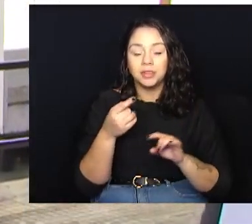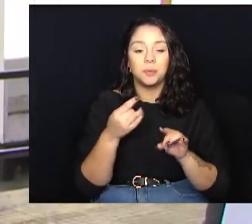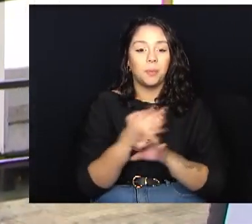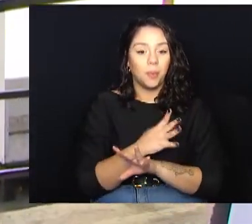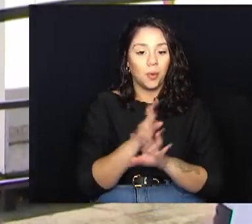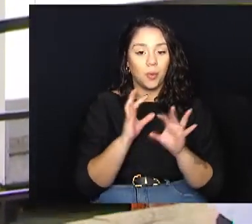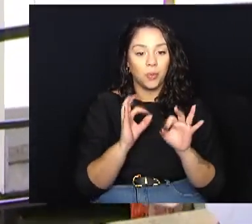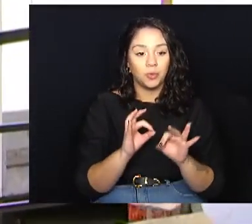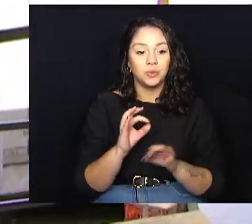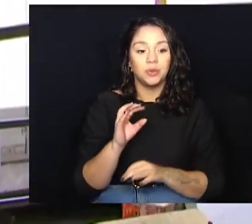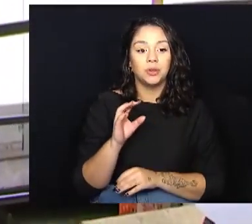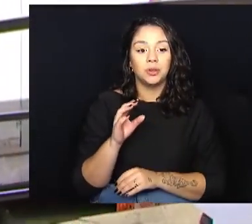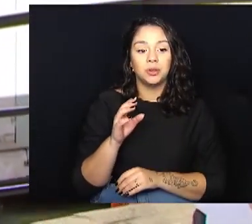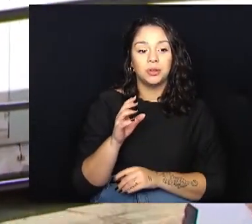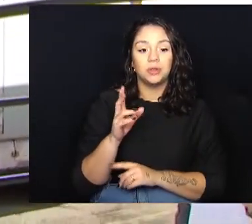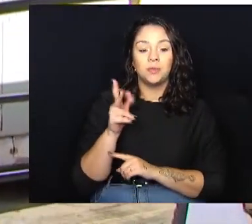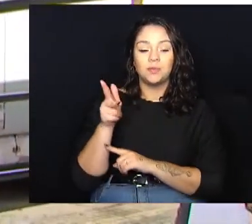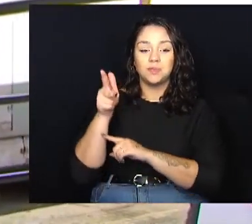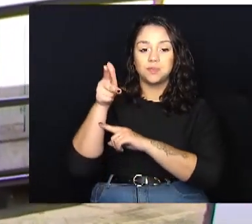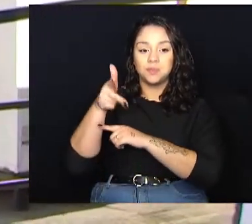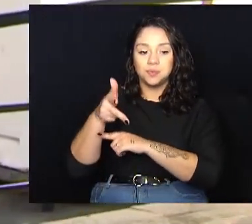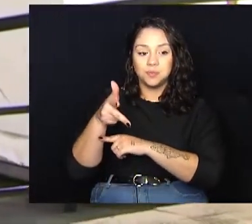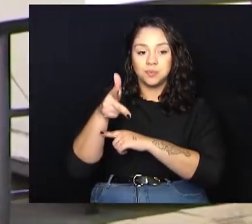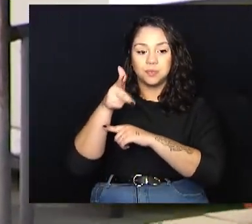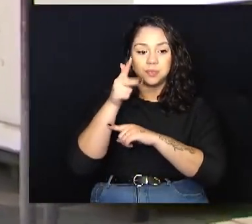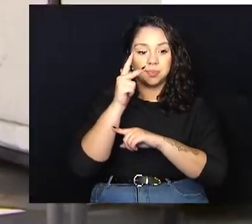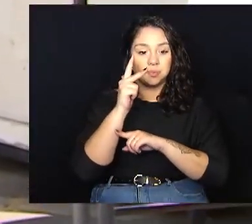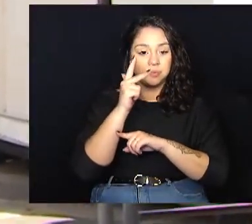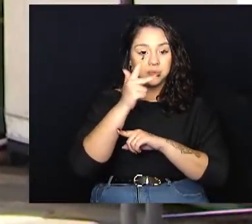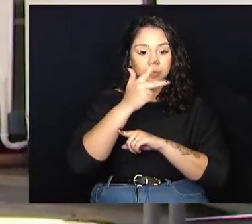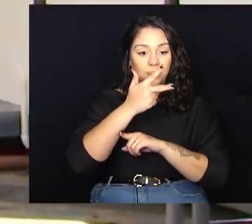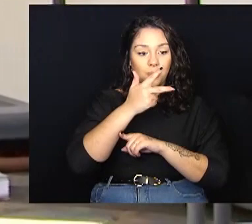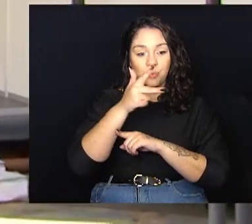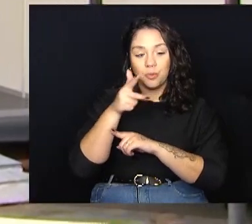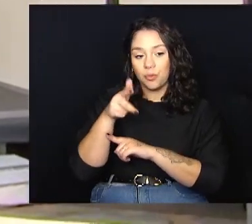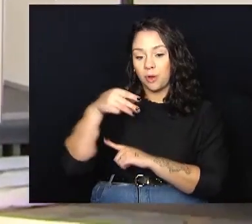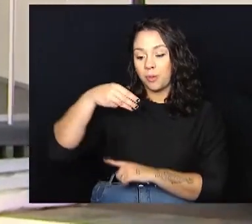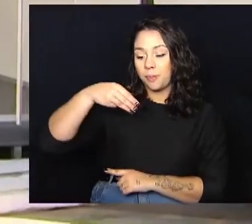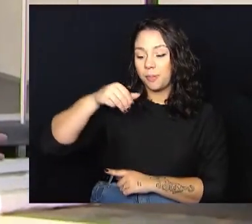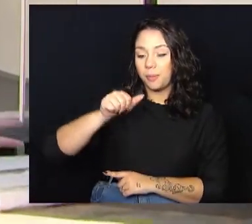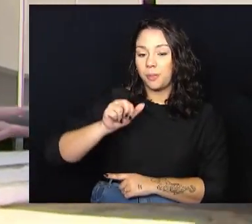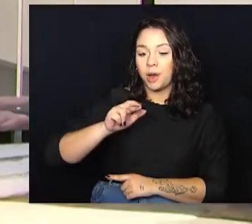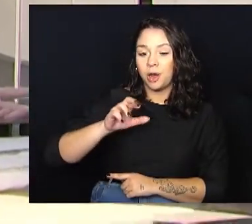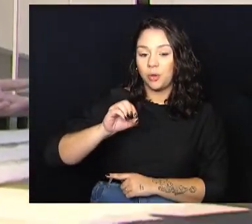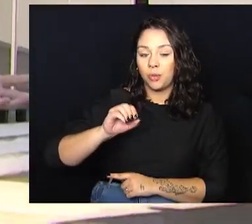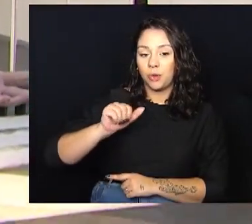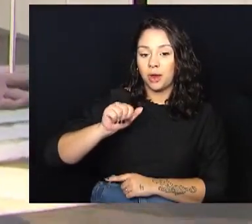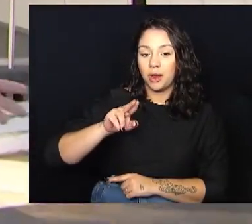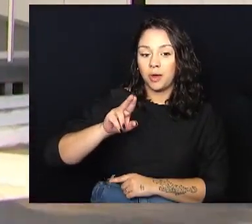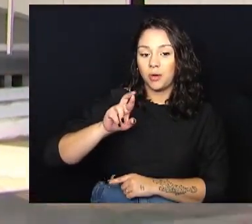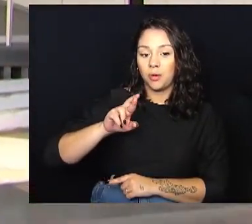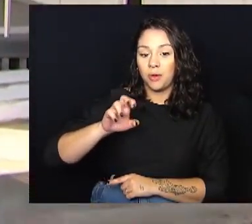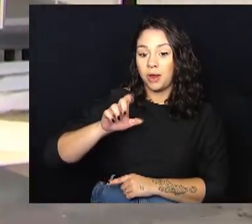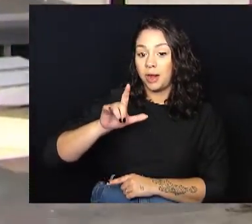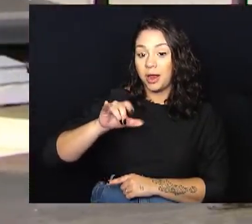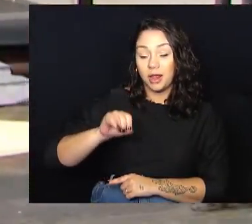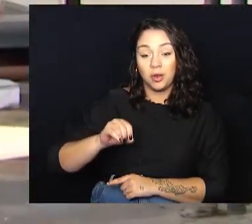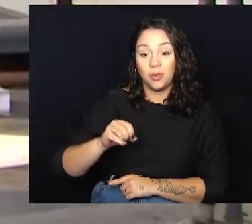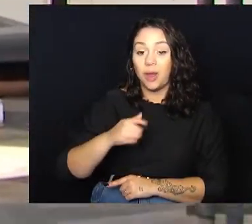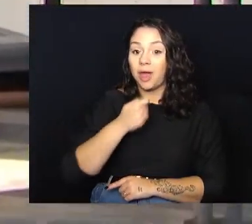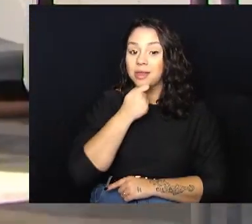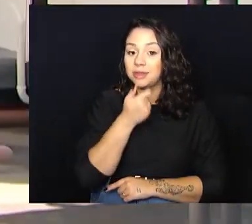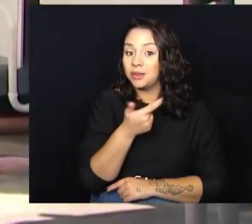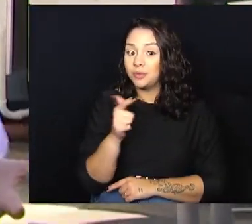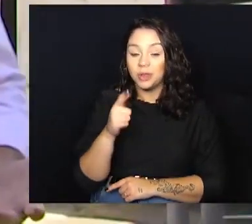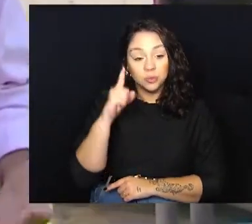né o Marco Aurélio tá mostrando para gente o nosso repórter de cinematográfico não tem ainda Gabriel uma data